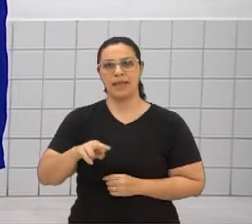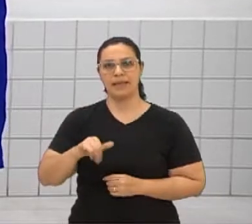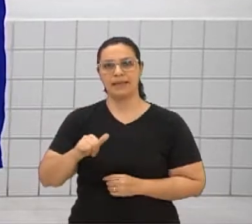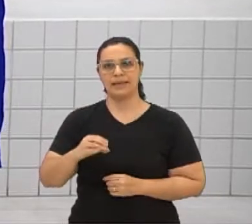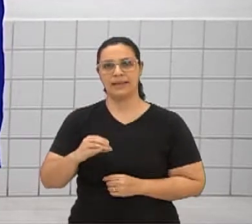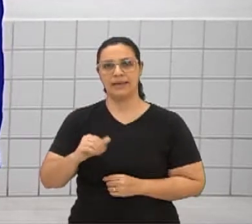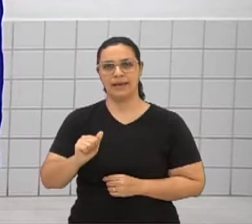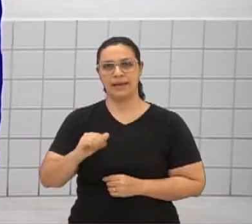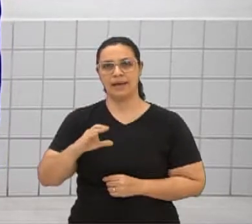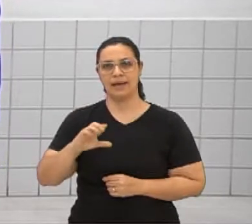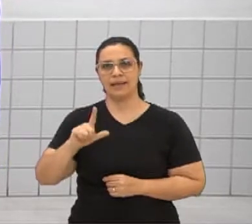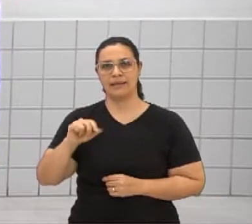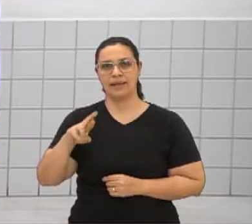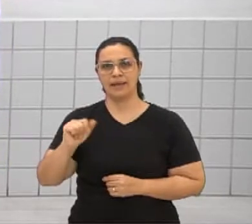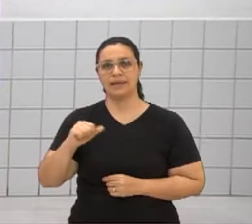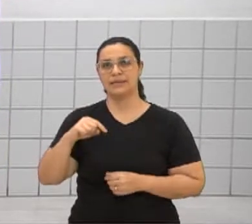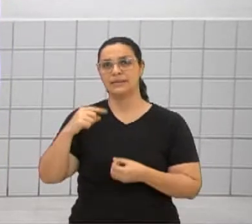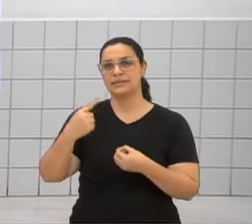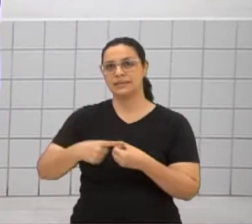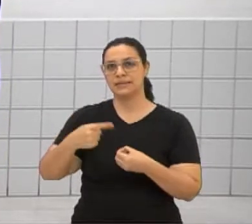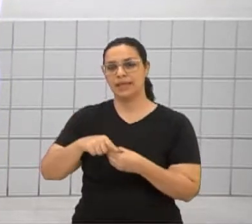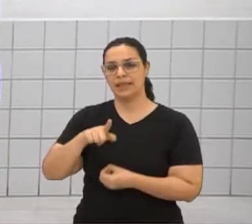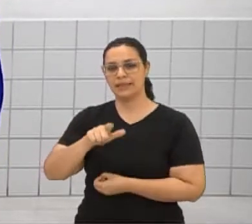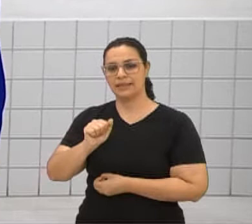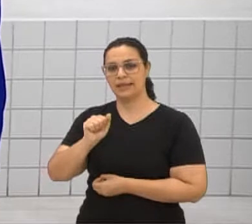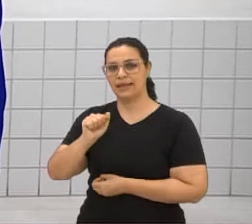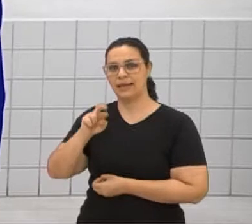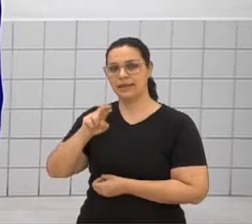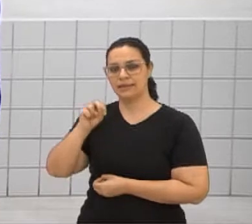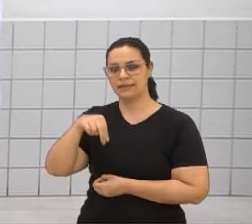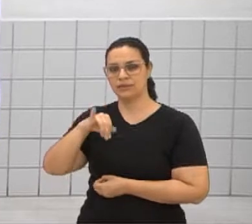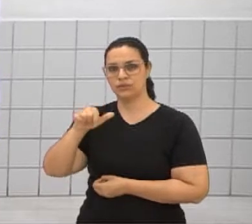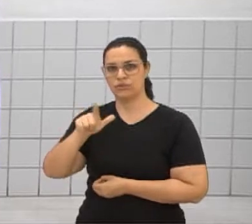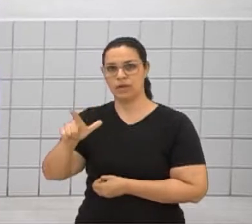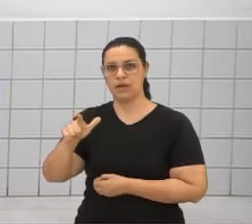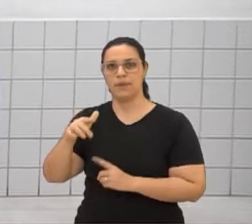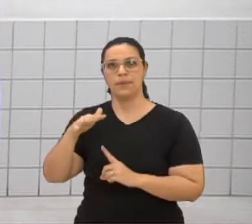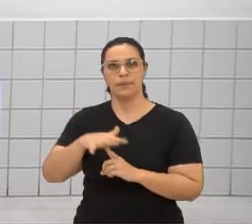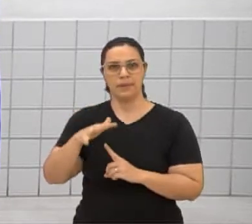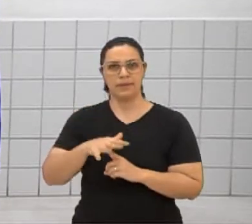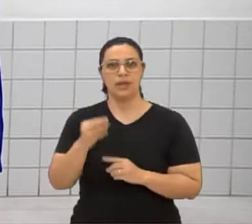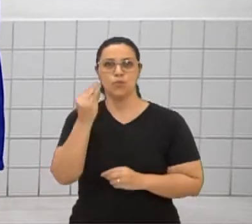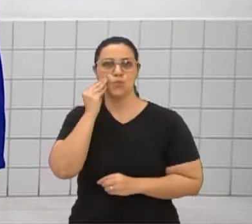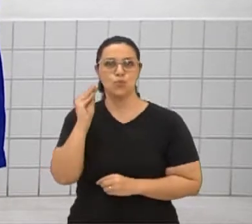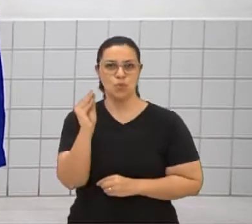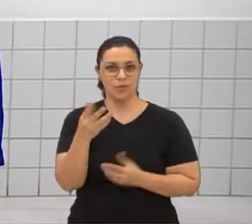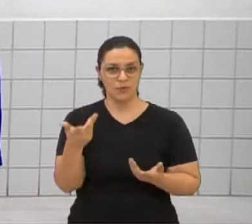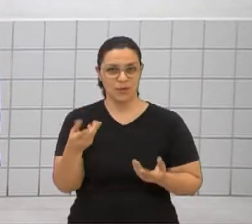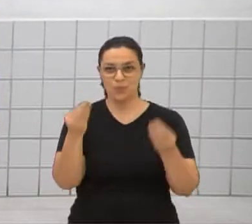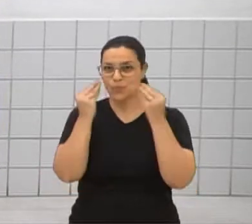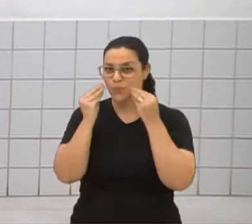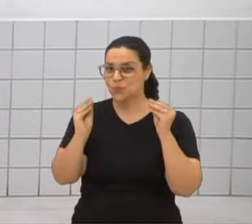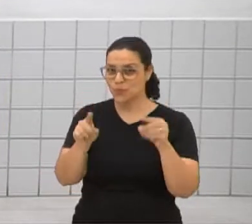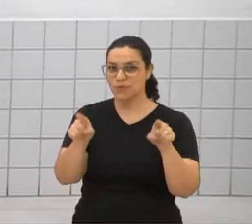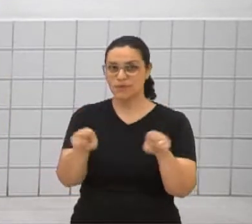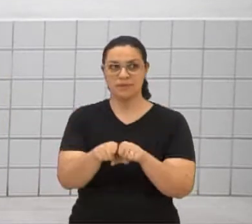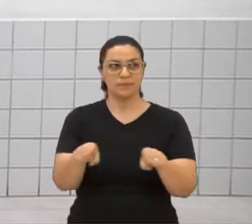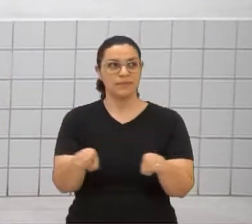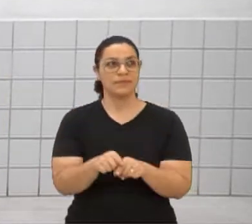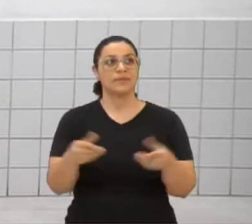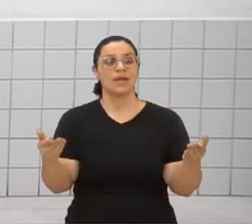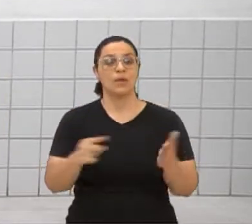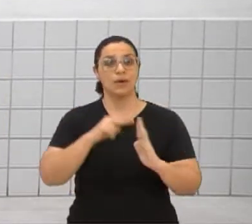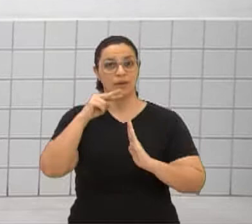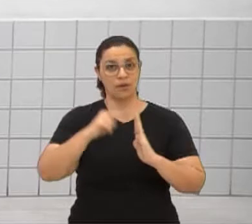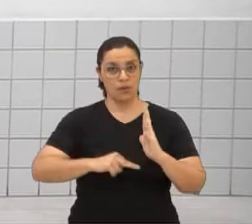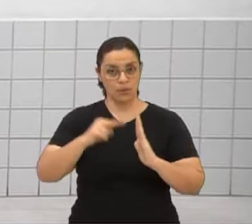study at the school em Laranjal Paraná daqui é um beijo aqui você saiu ai eu